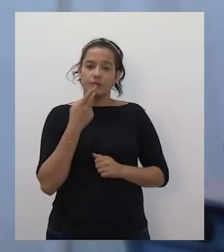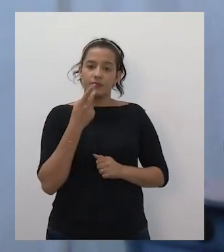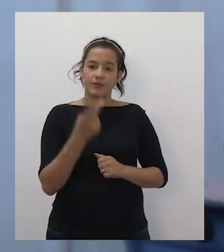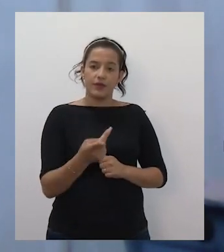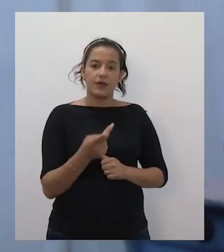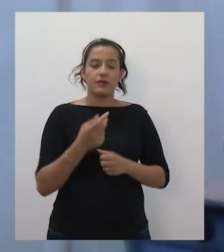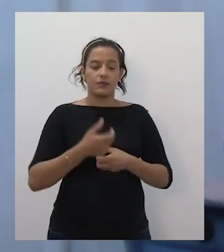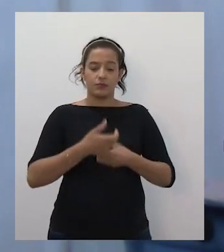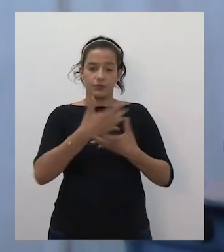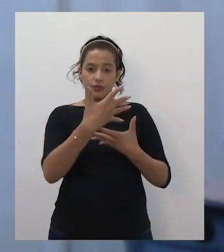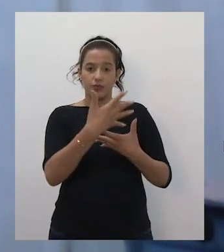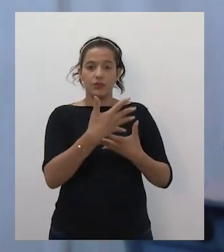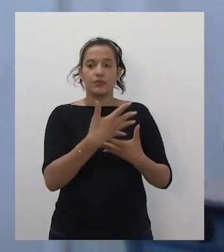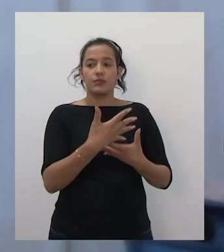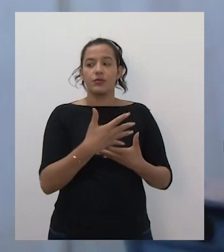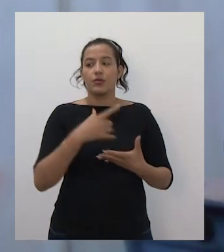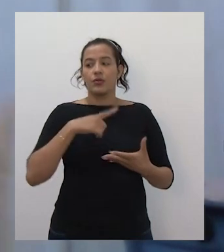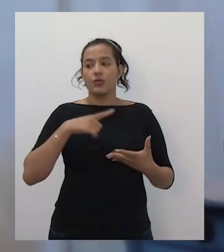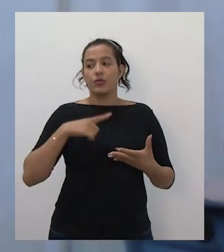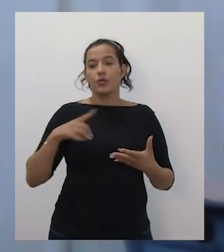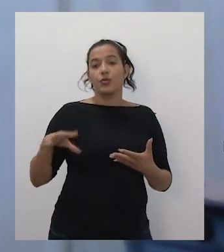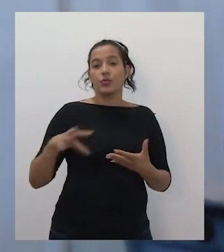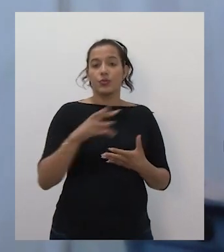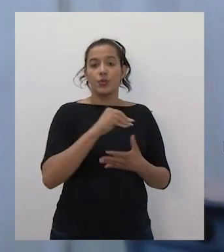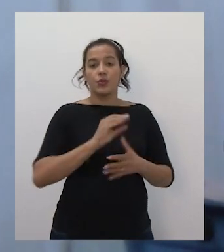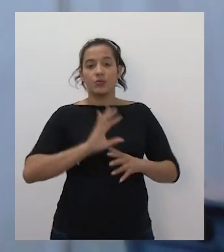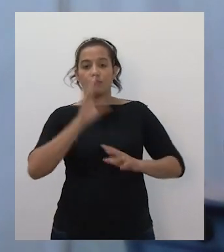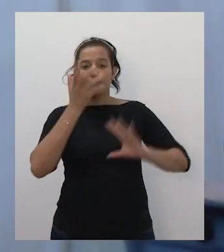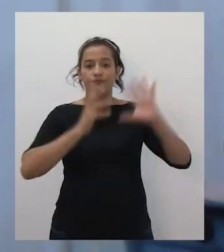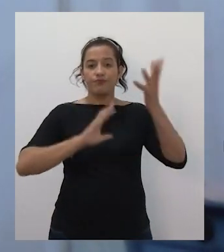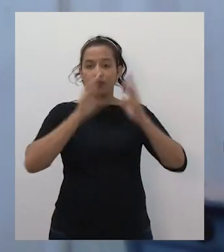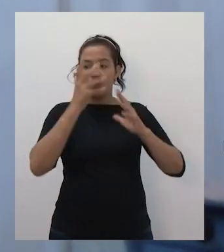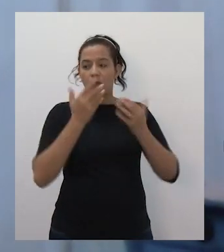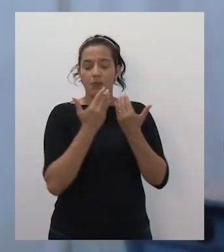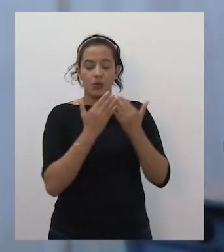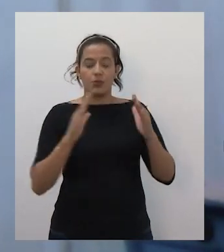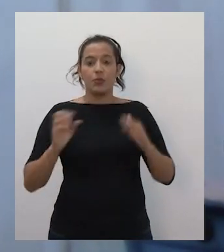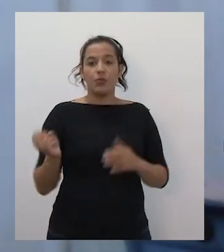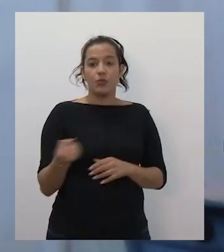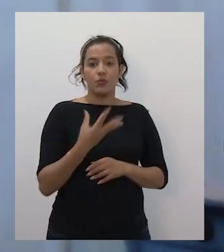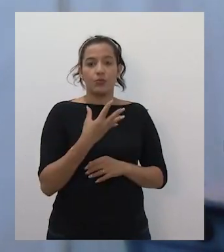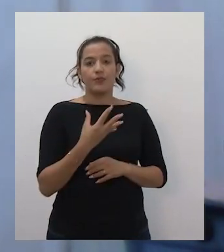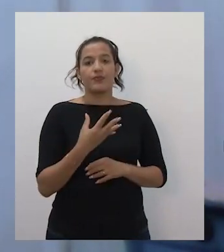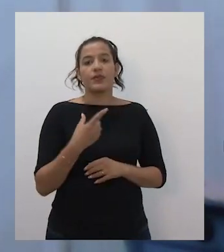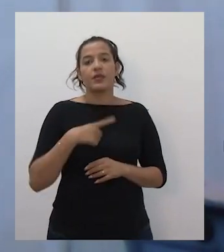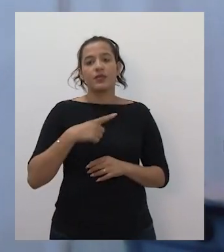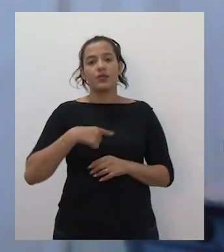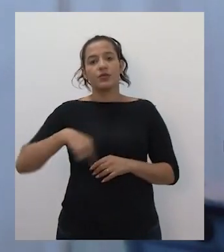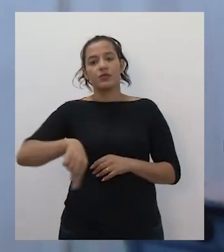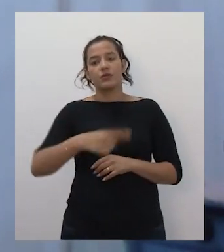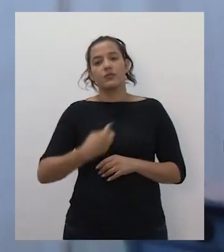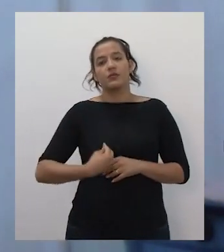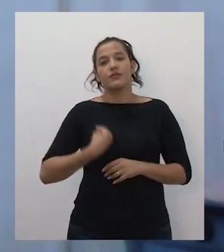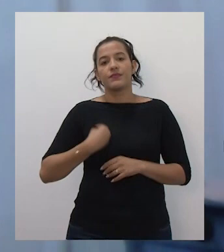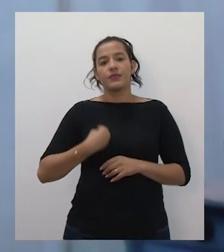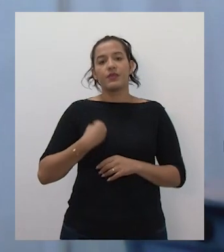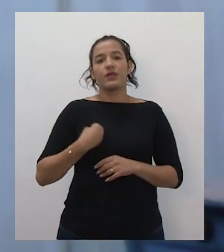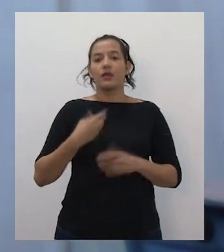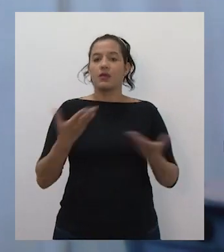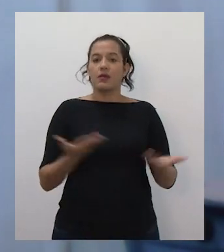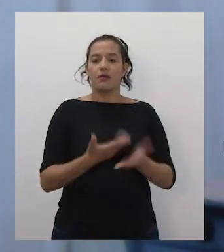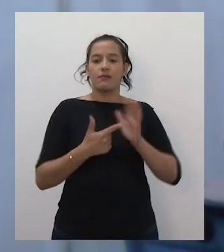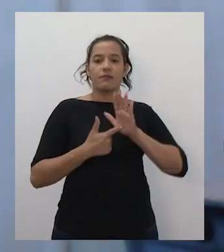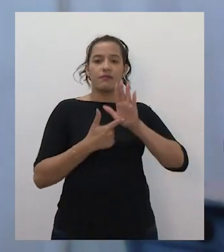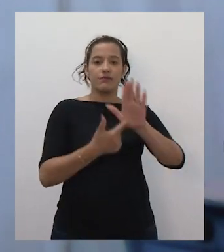no chat é que um dos efeitos, né, dessa abertura ao novo que a gente vem vivenciando é que ela vai